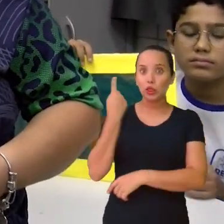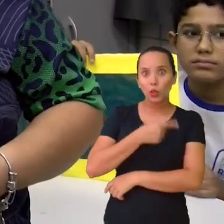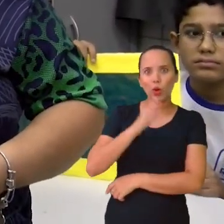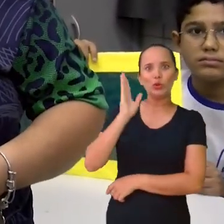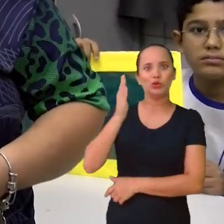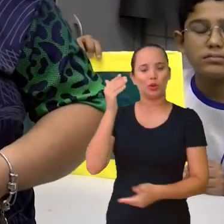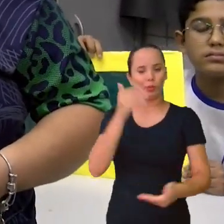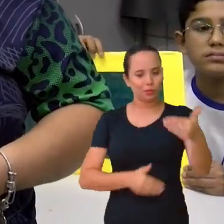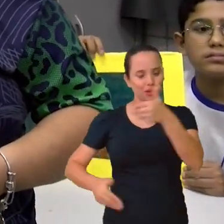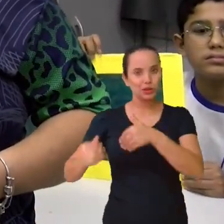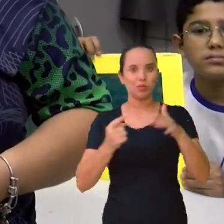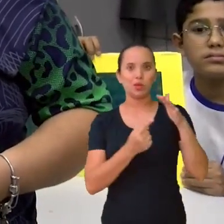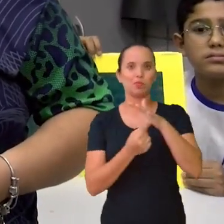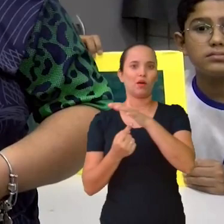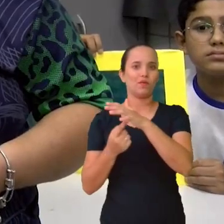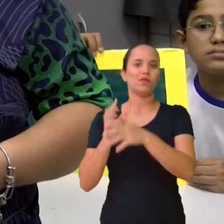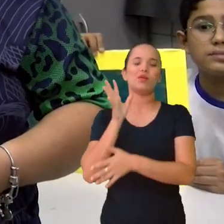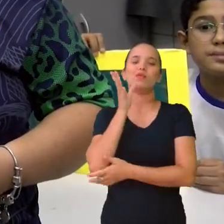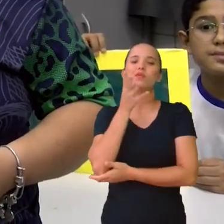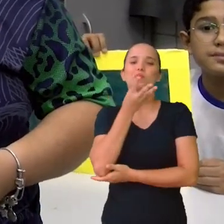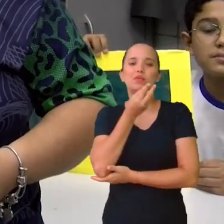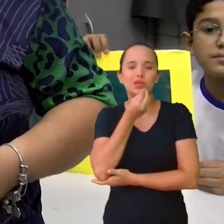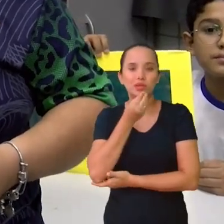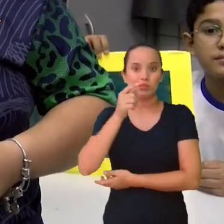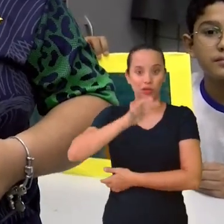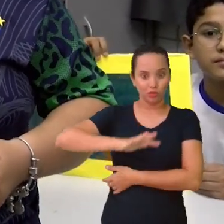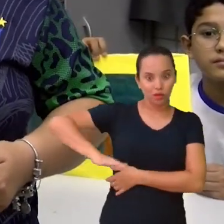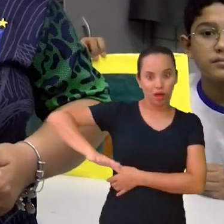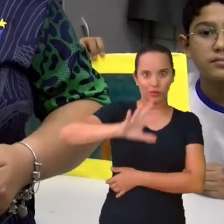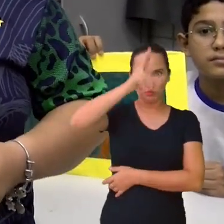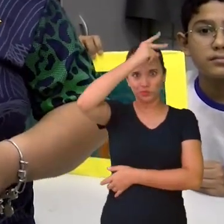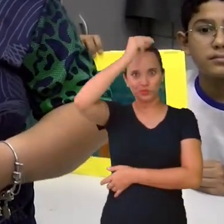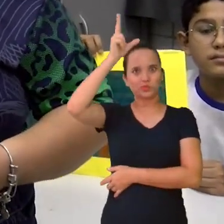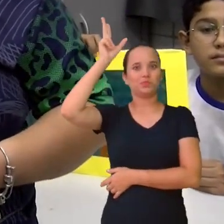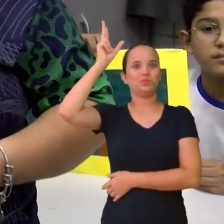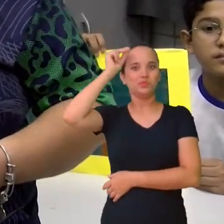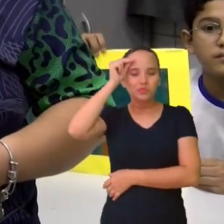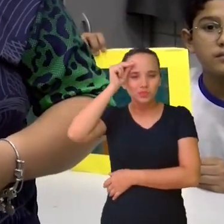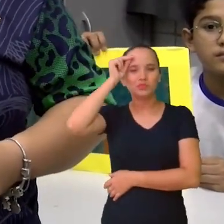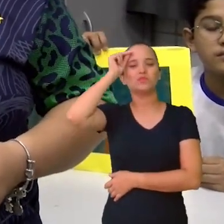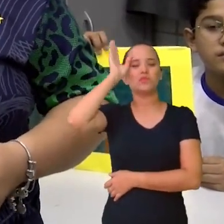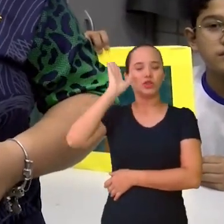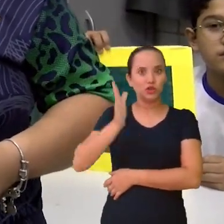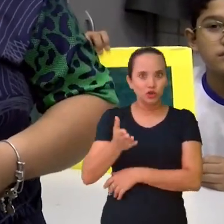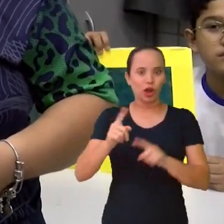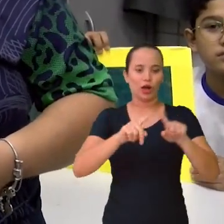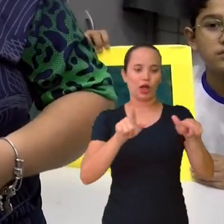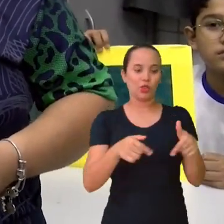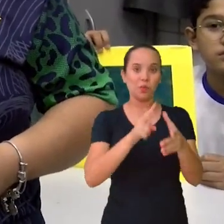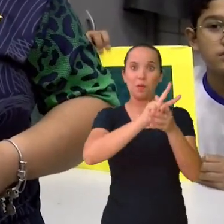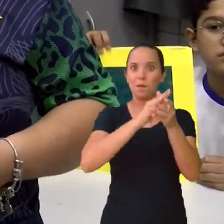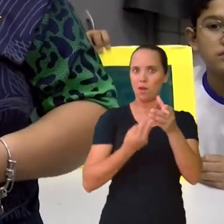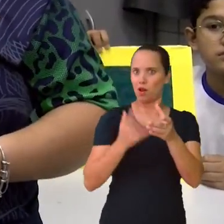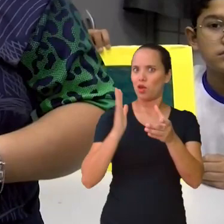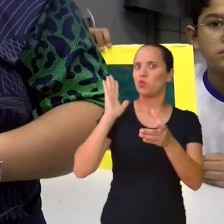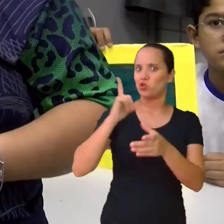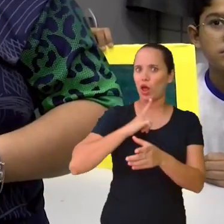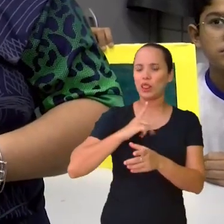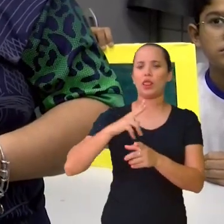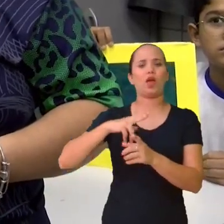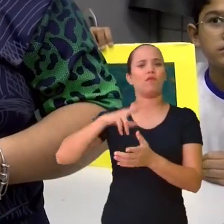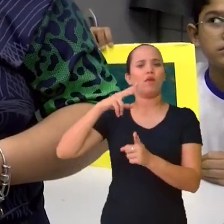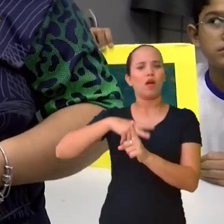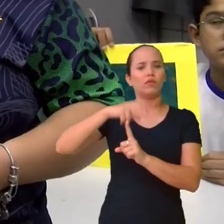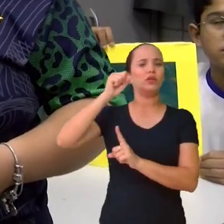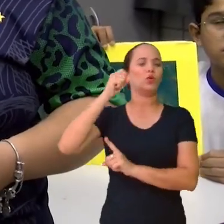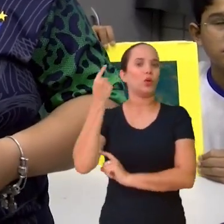de conhecimentos, de conhecimento da rede. Já a turma bilíngue, ela já tirou o primeiro lugar.